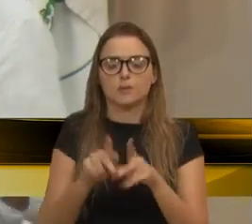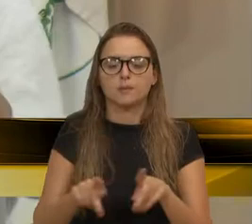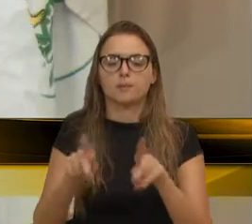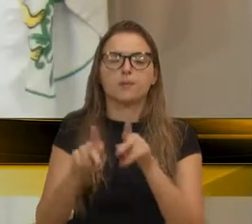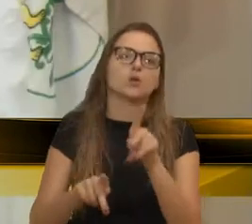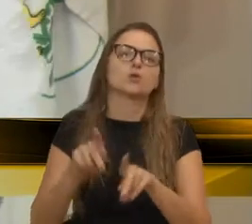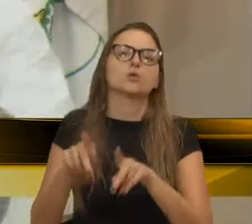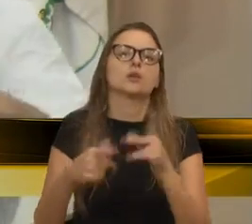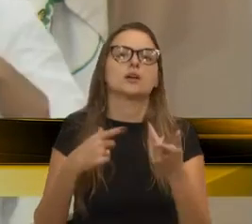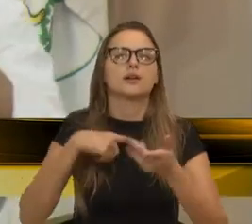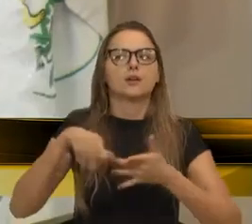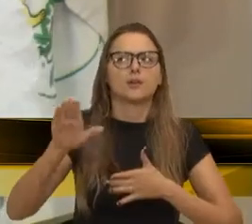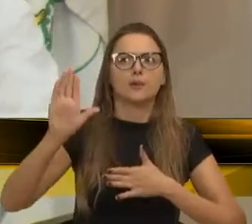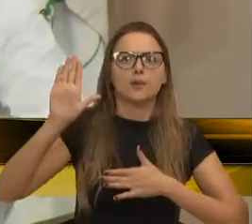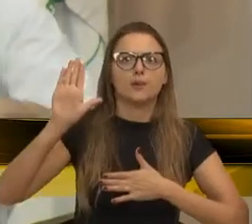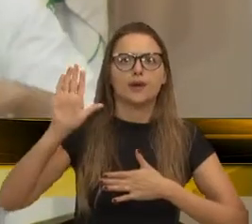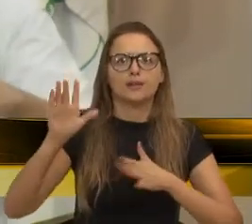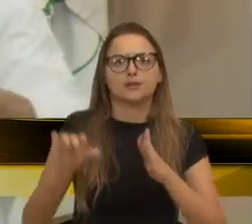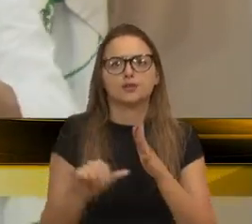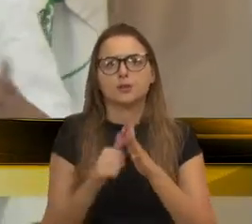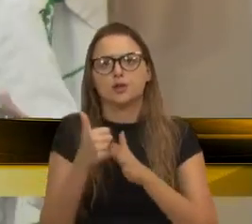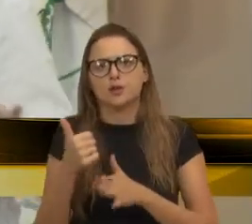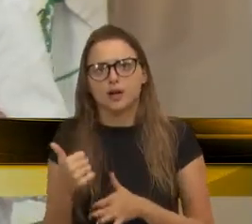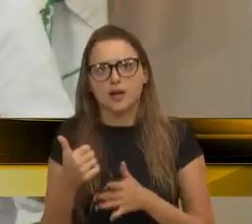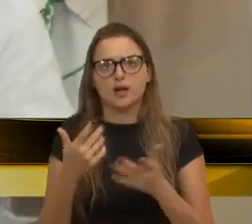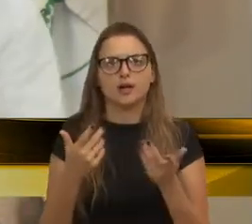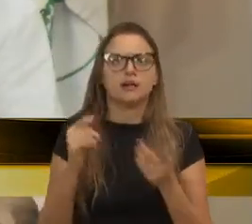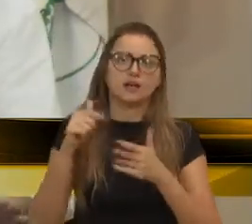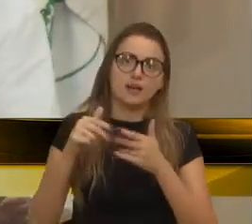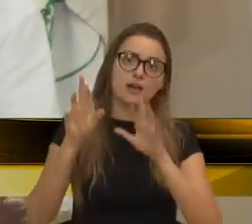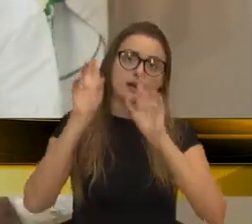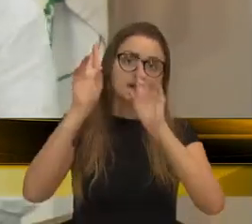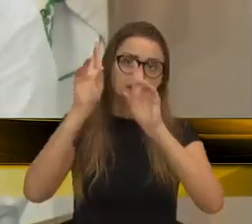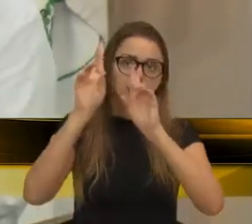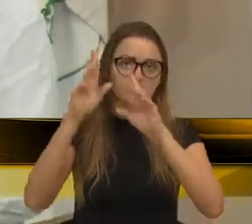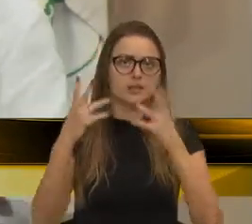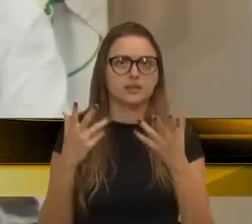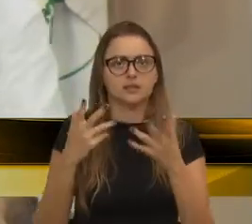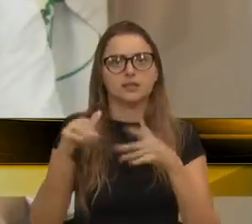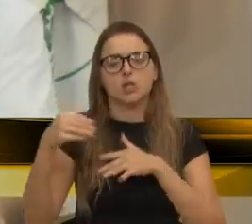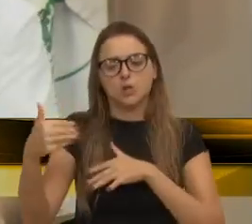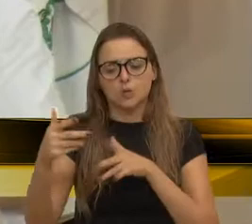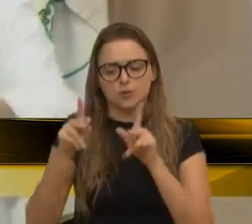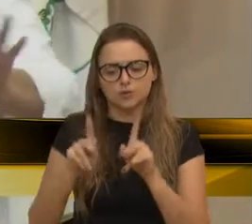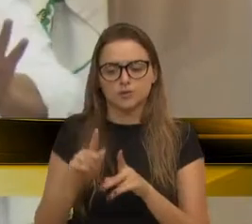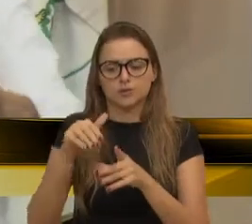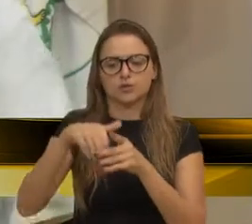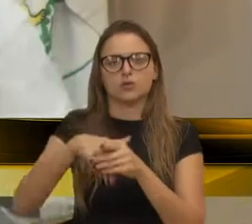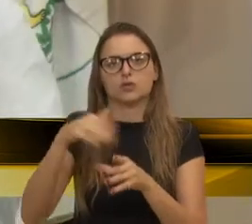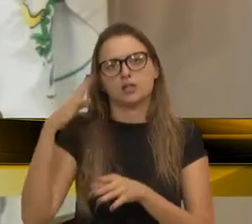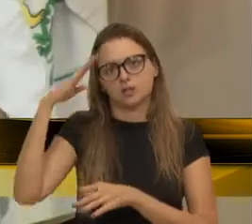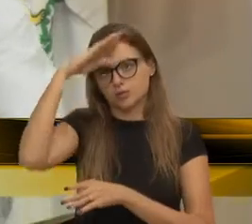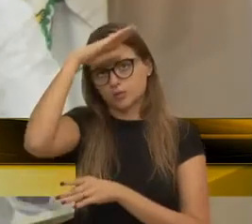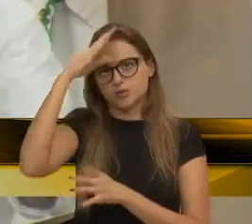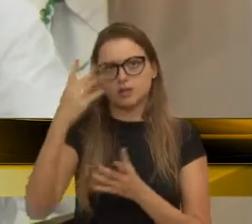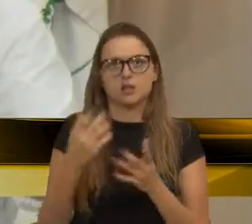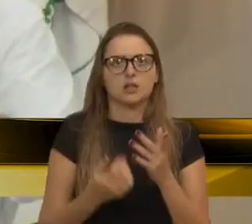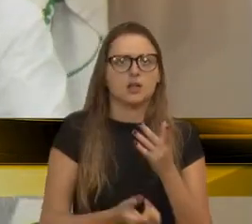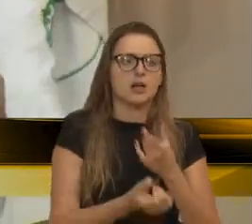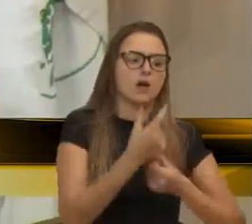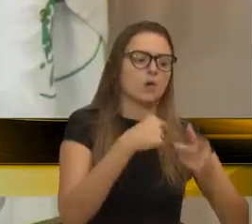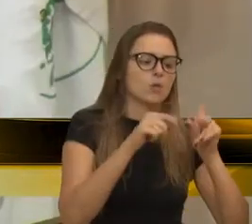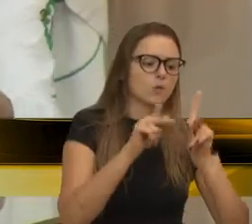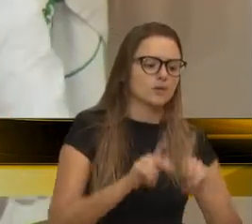né, com promessas de melhorar, ao menos essa foi a esperança do eleitor, espero eu, boa parte dele. Outra parte foi pelo viés